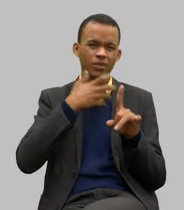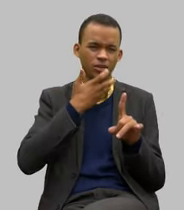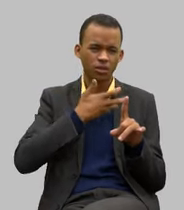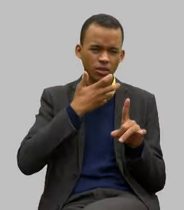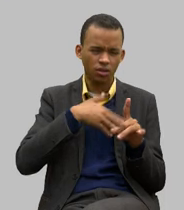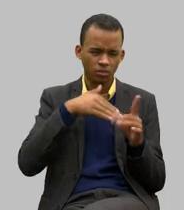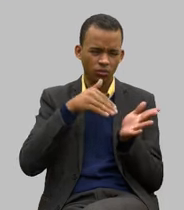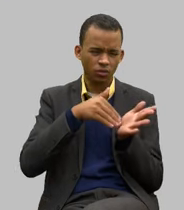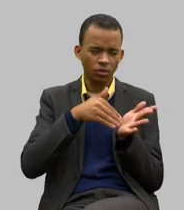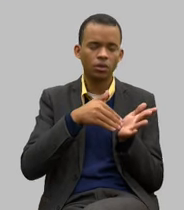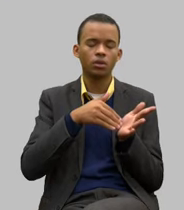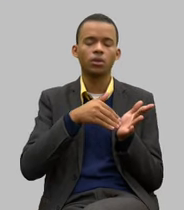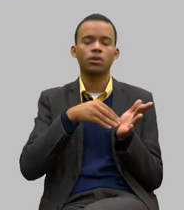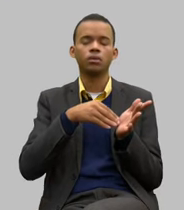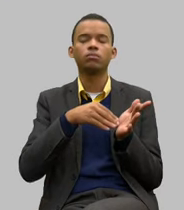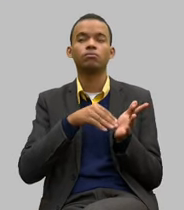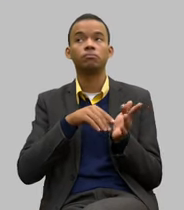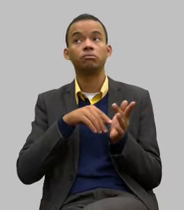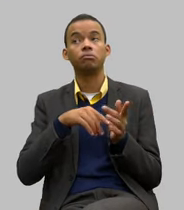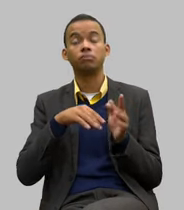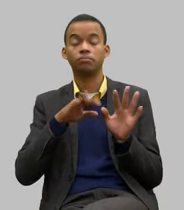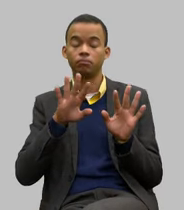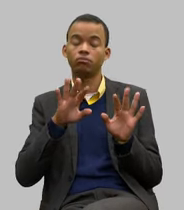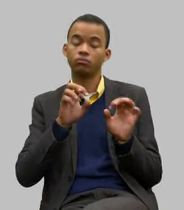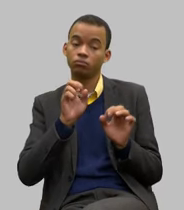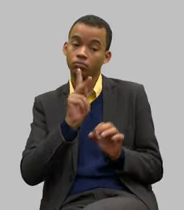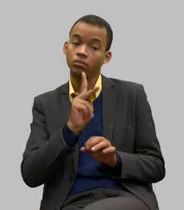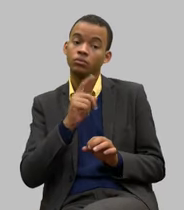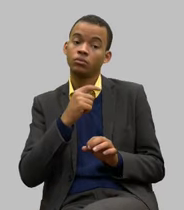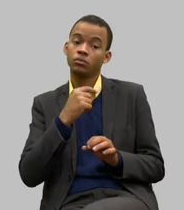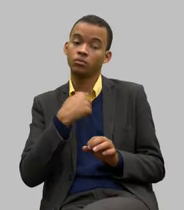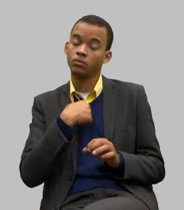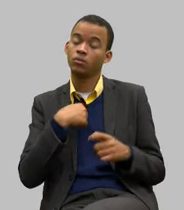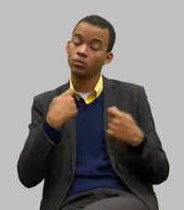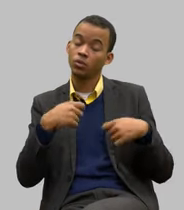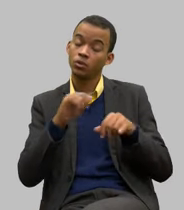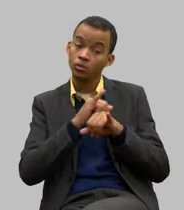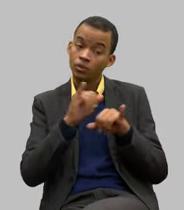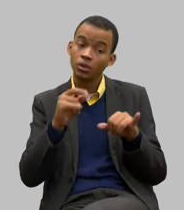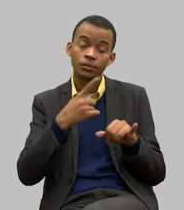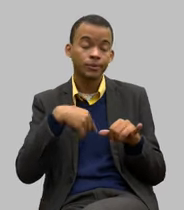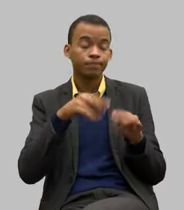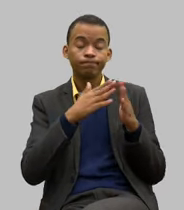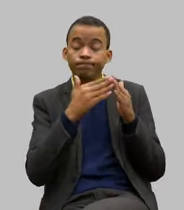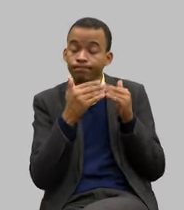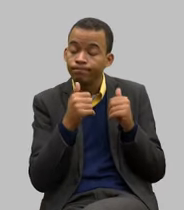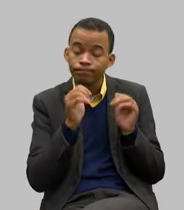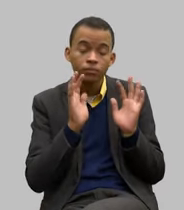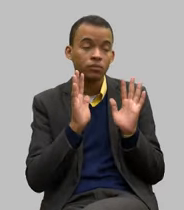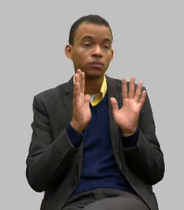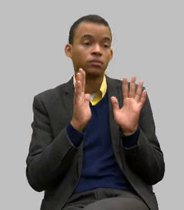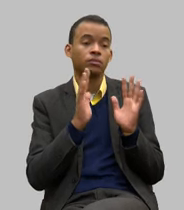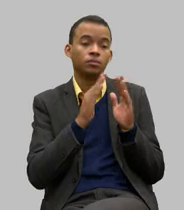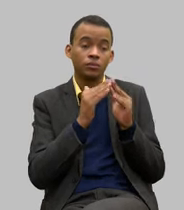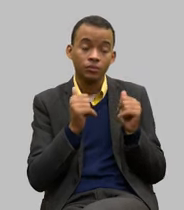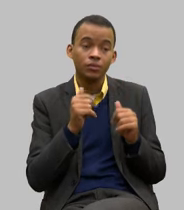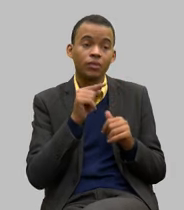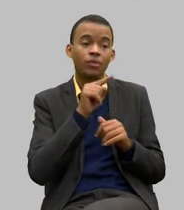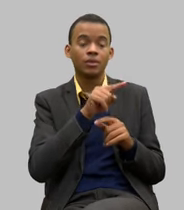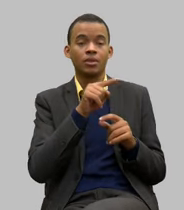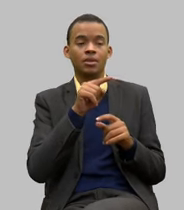também um registro deixar aqui consignado nesta comissão um apelo ao senhor o senhor não né O senhor não não deixa a